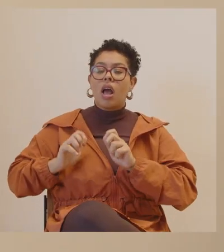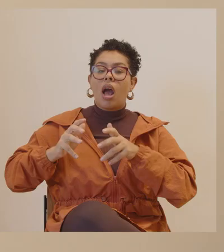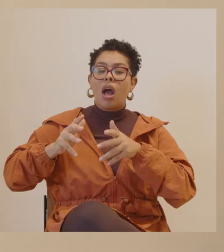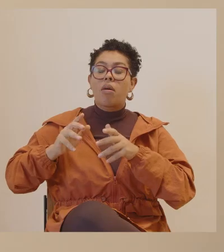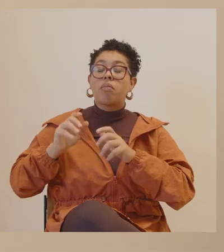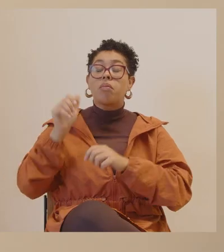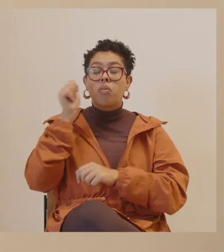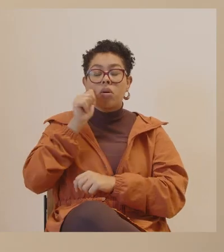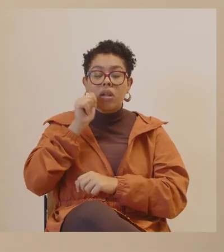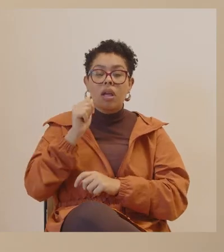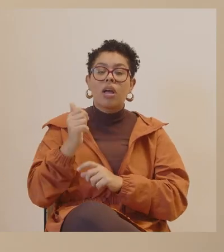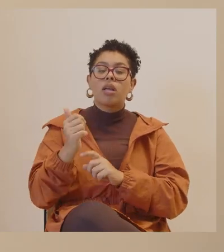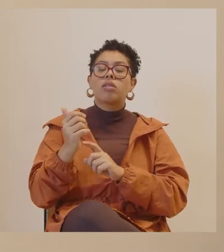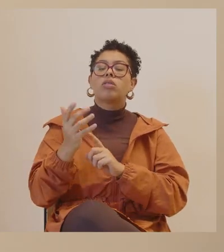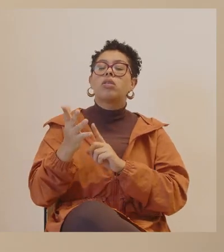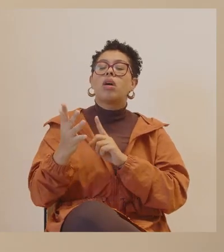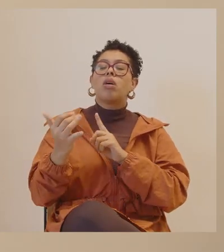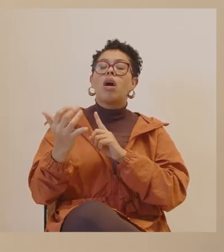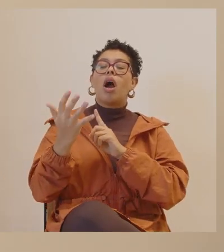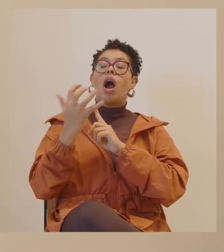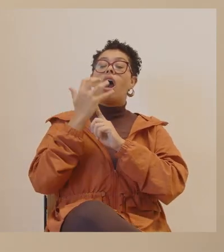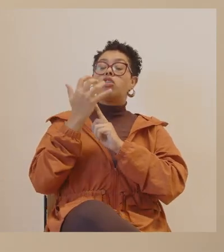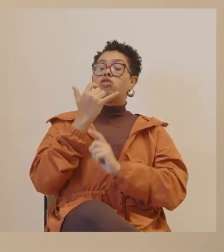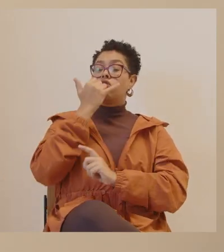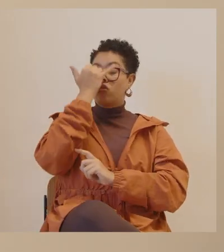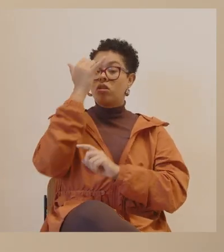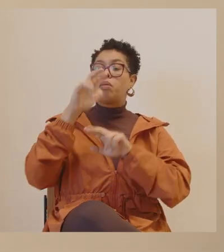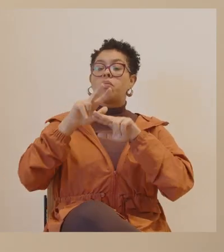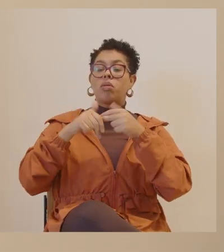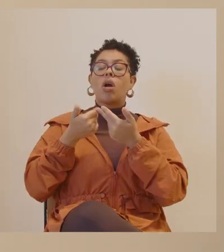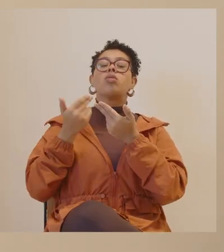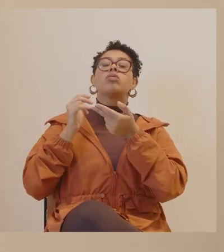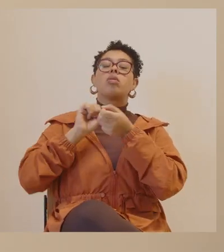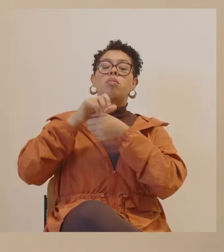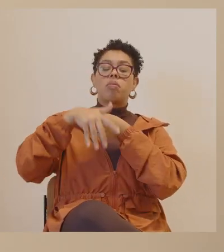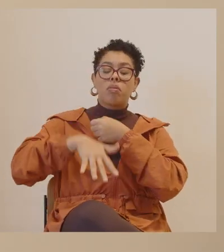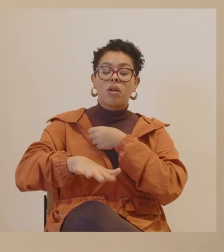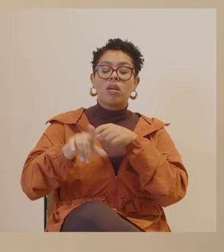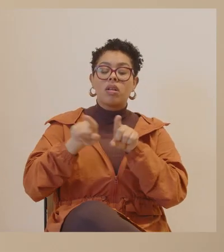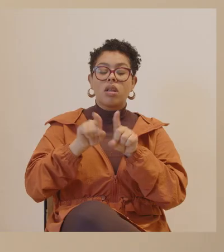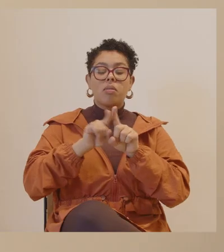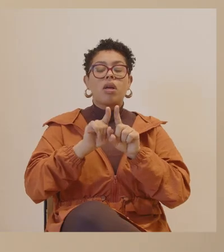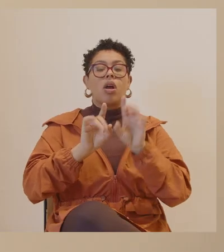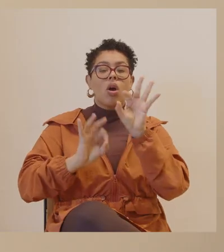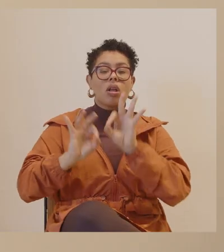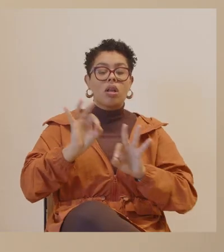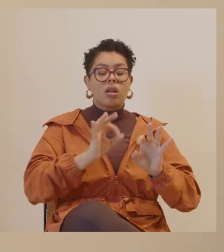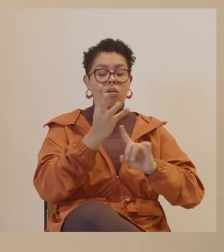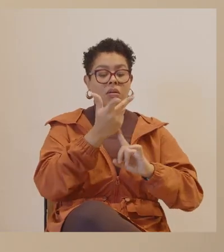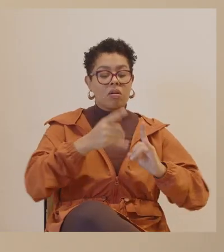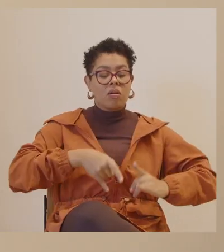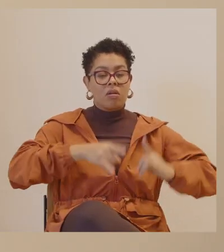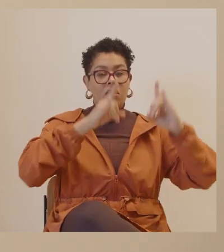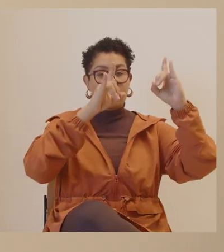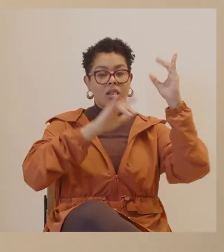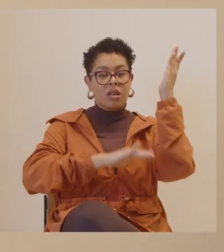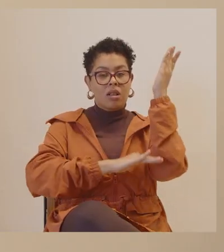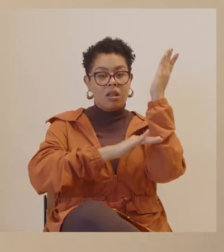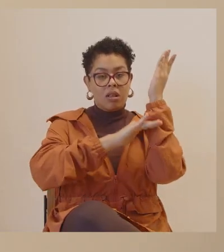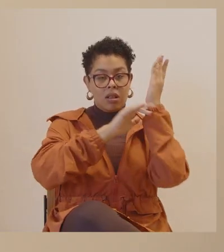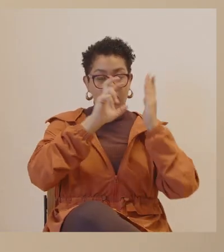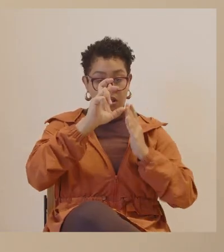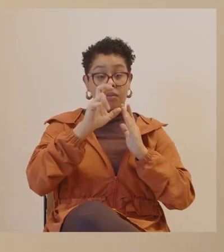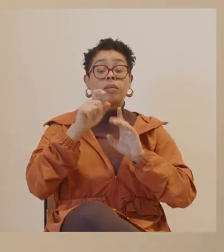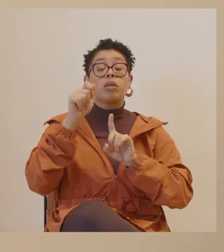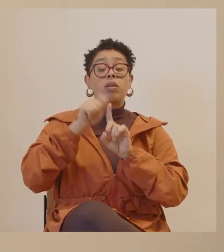5 ensaios do MASP, que estão em 5 andares desse edifício. Em setembro deste ano, a gente